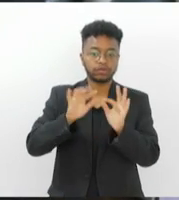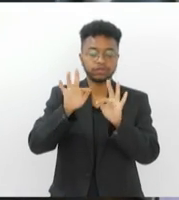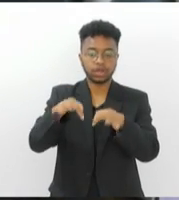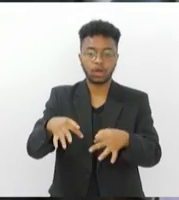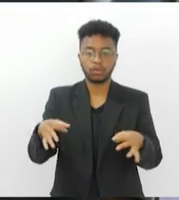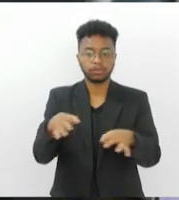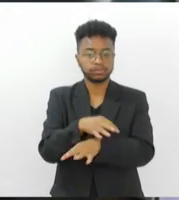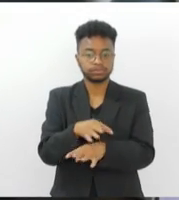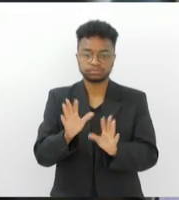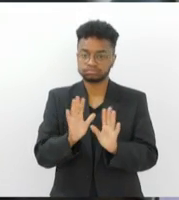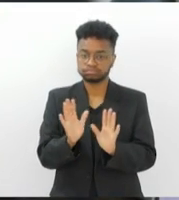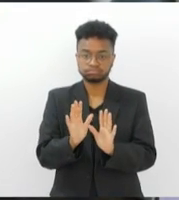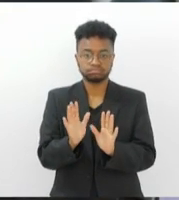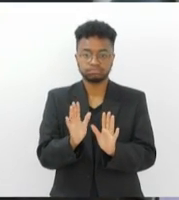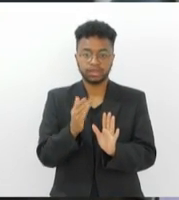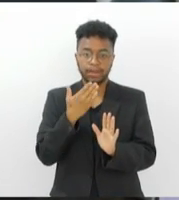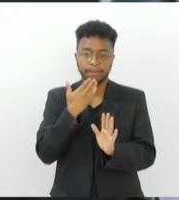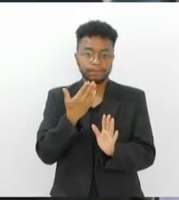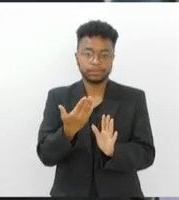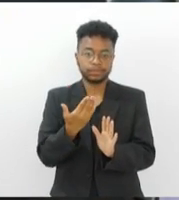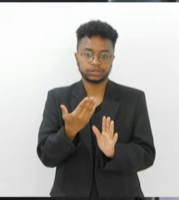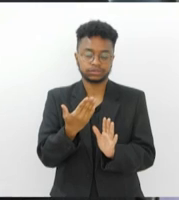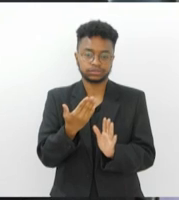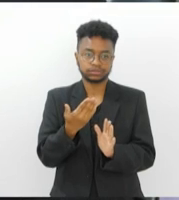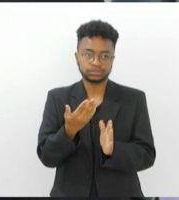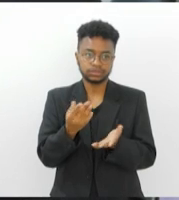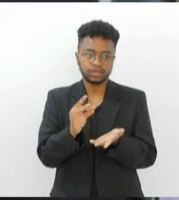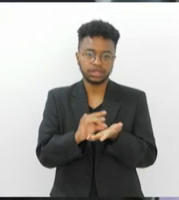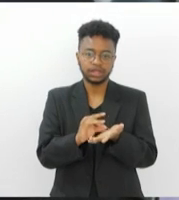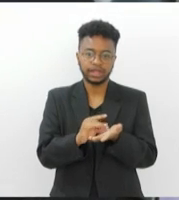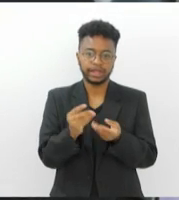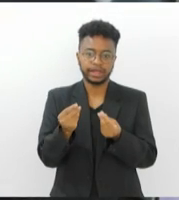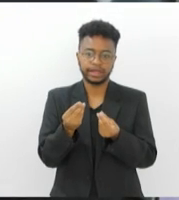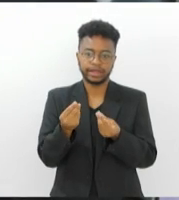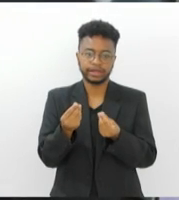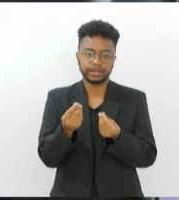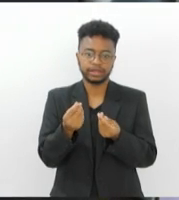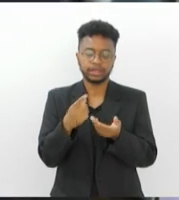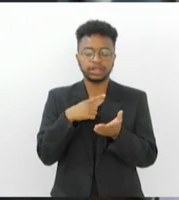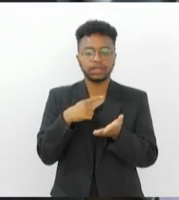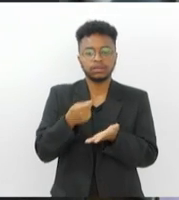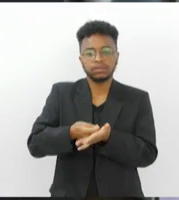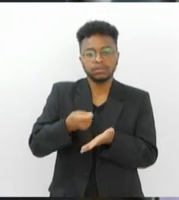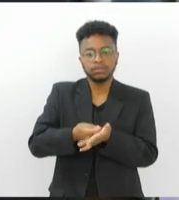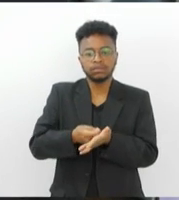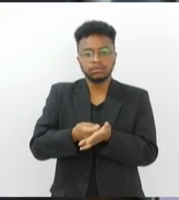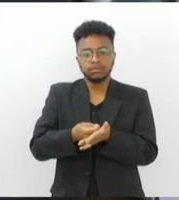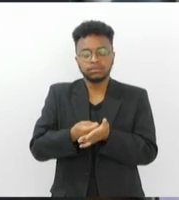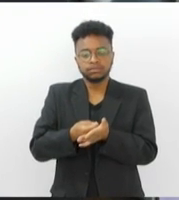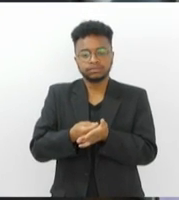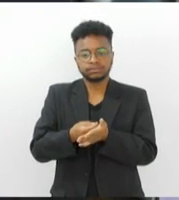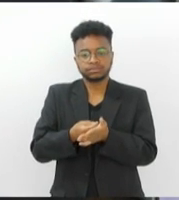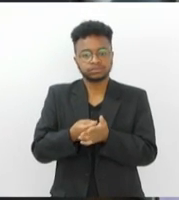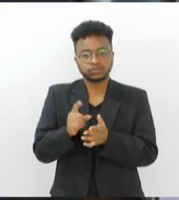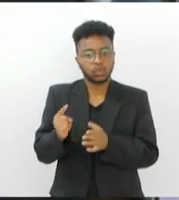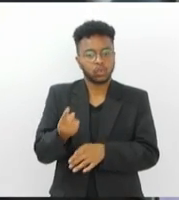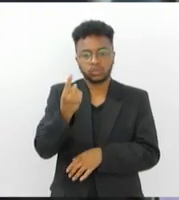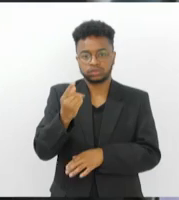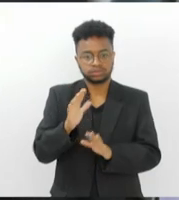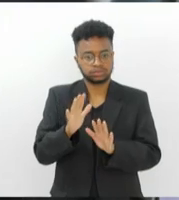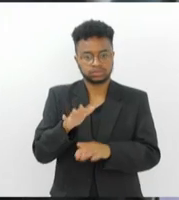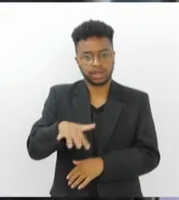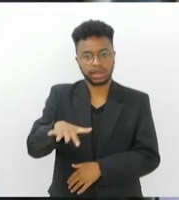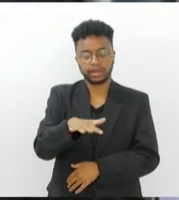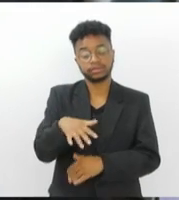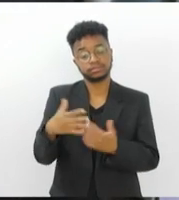eh que tenha na verdade eh uma exigência fixa para aquele para aquele para aquele ambiente então